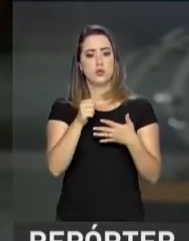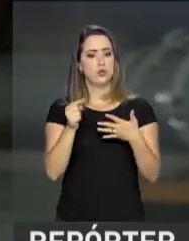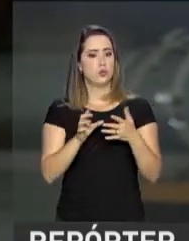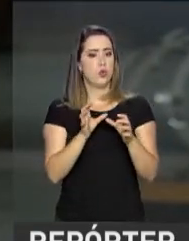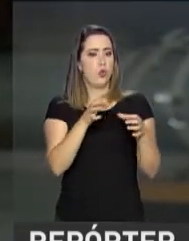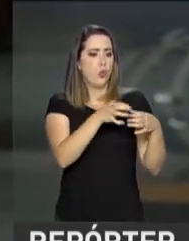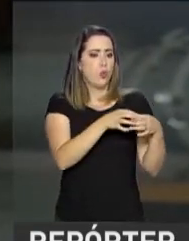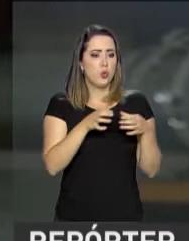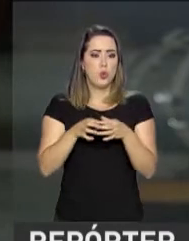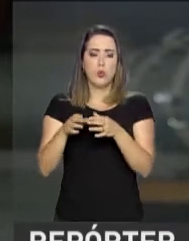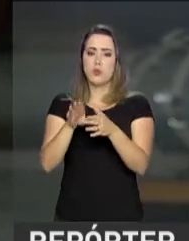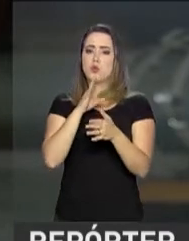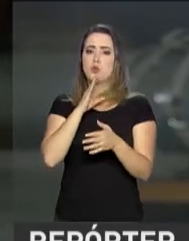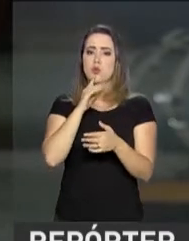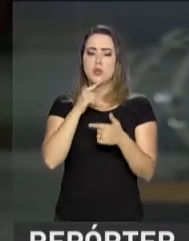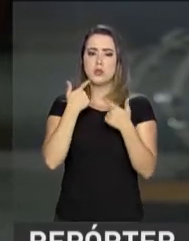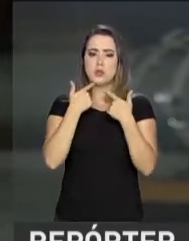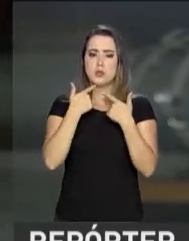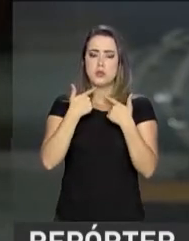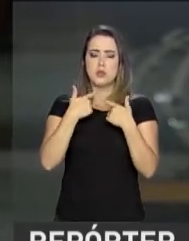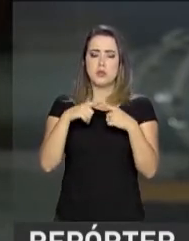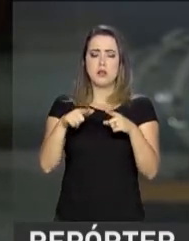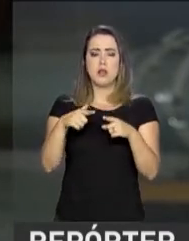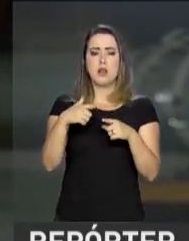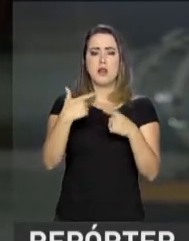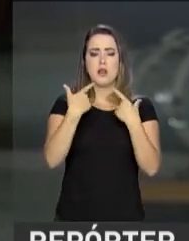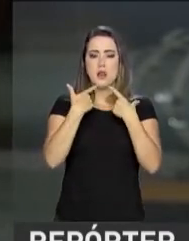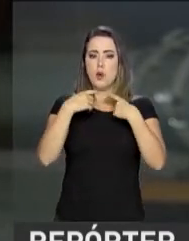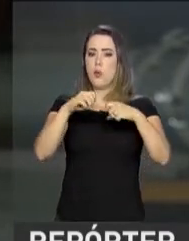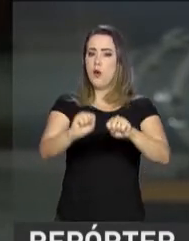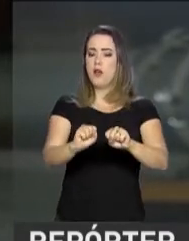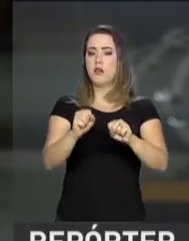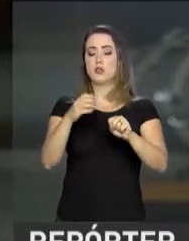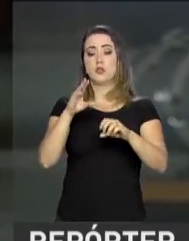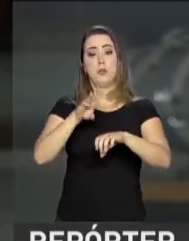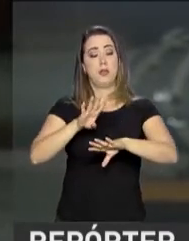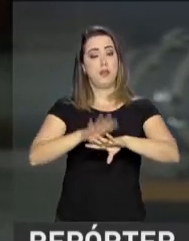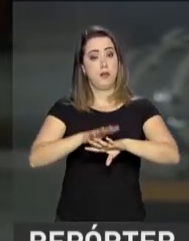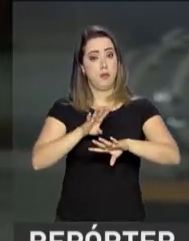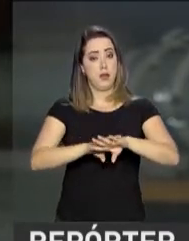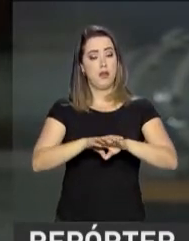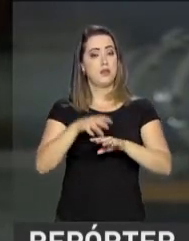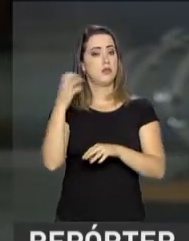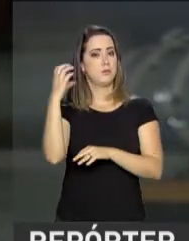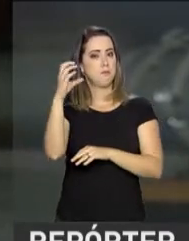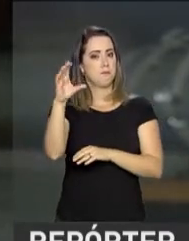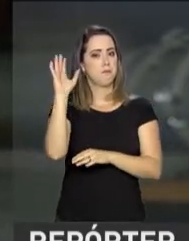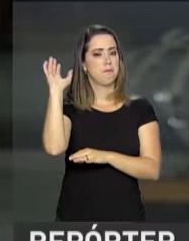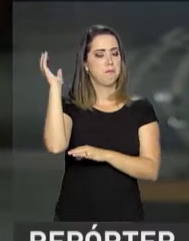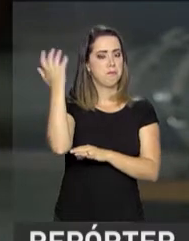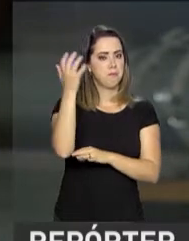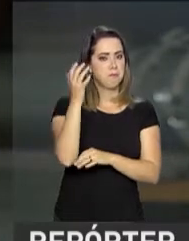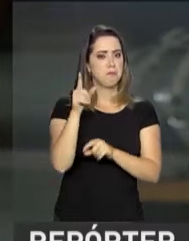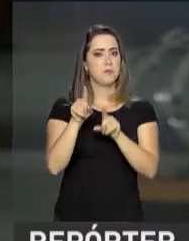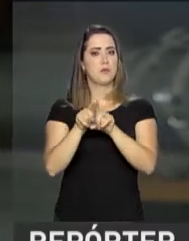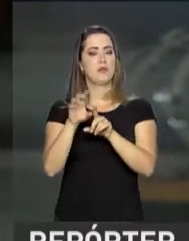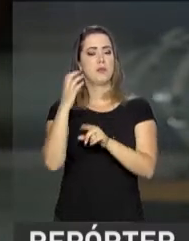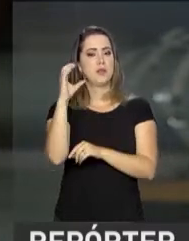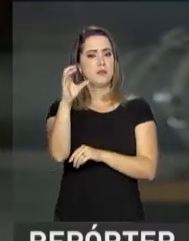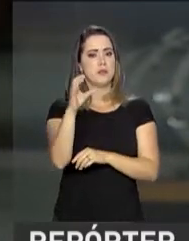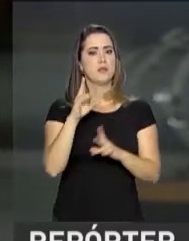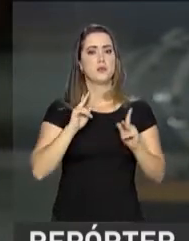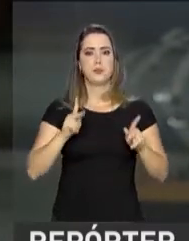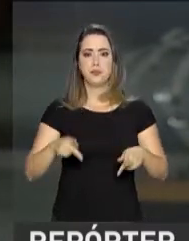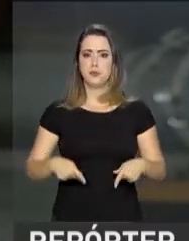conhecimento linguagens matemática ciências humanas e também ciências da natureza o ensejo exterior roberto ele